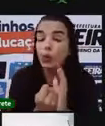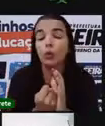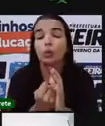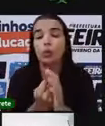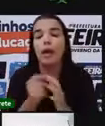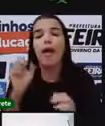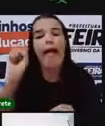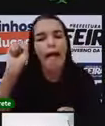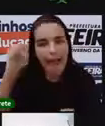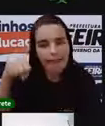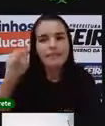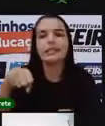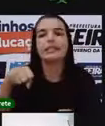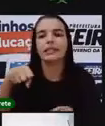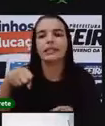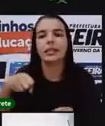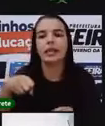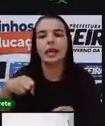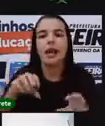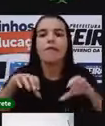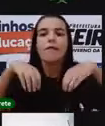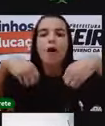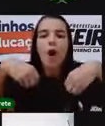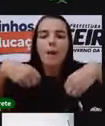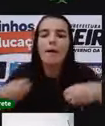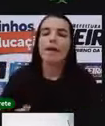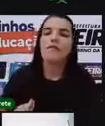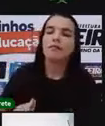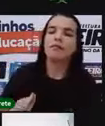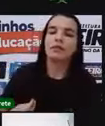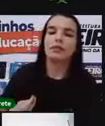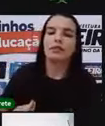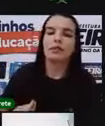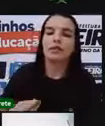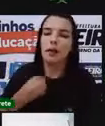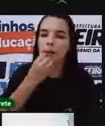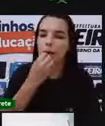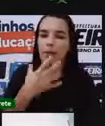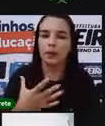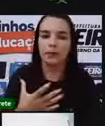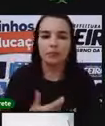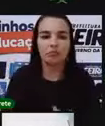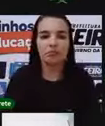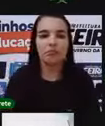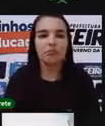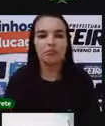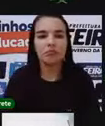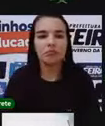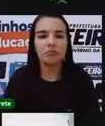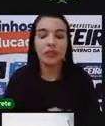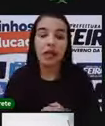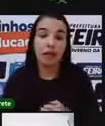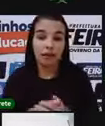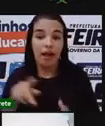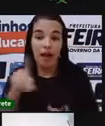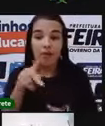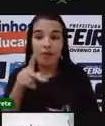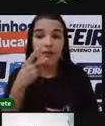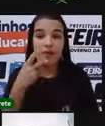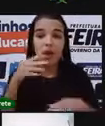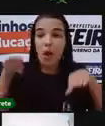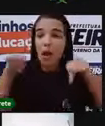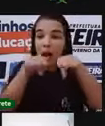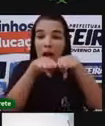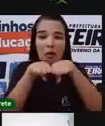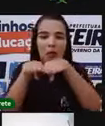vida. E se eu perguntar assim, a Pro falou em equidade, eu não sei nem o que é isso. Tudo bem,